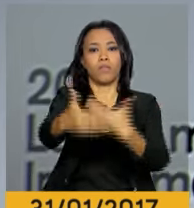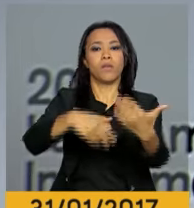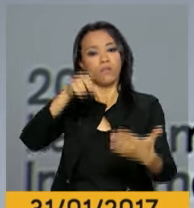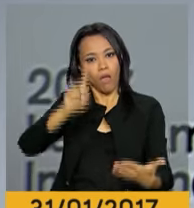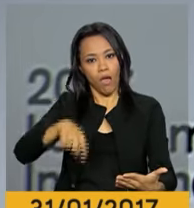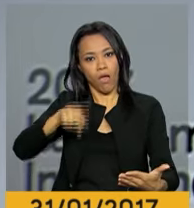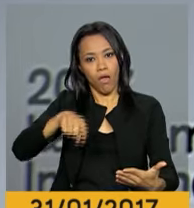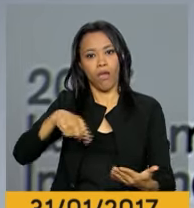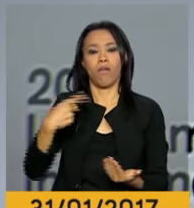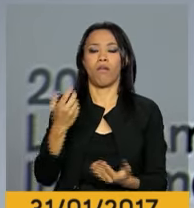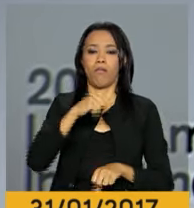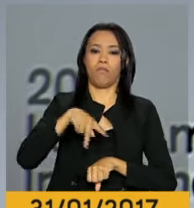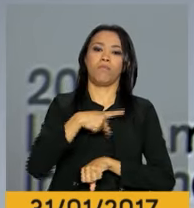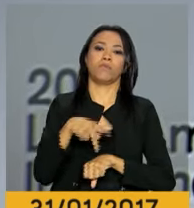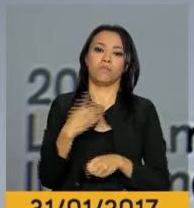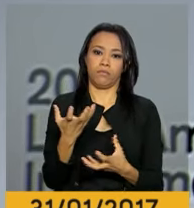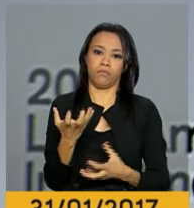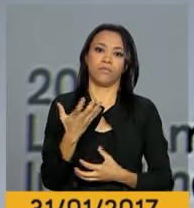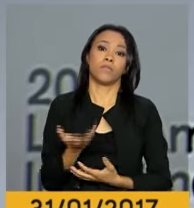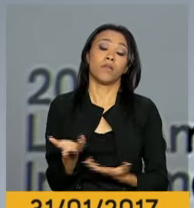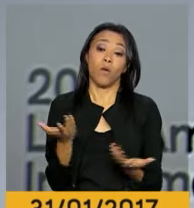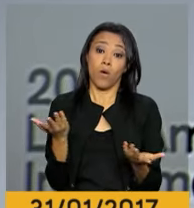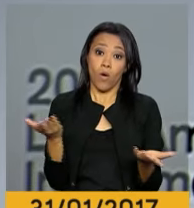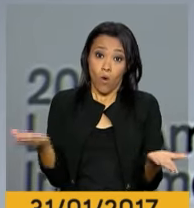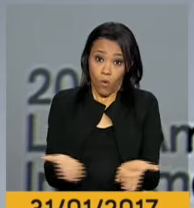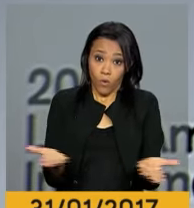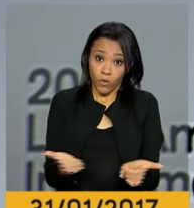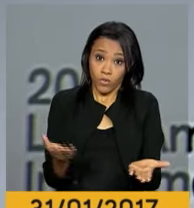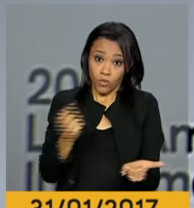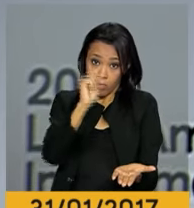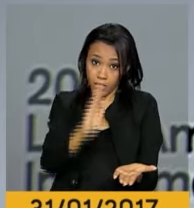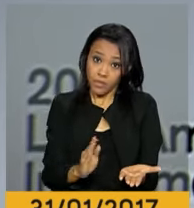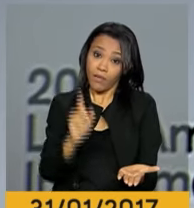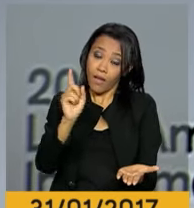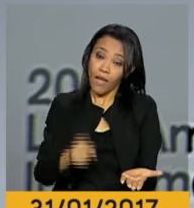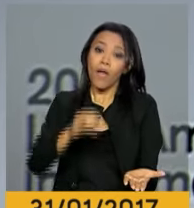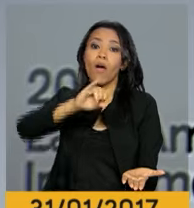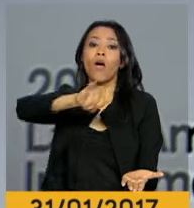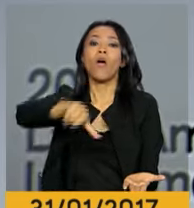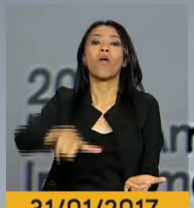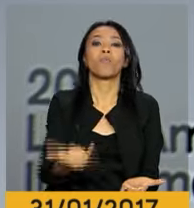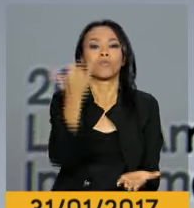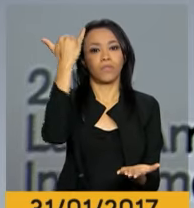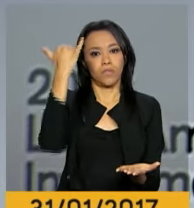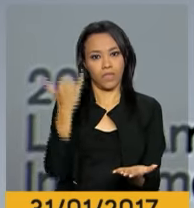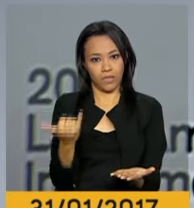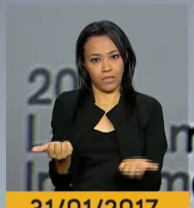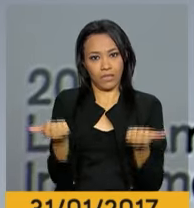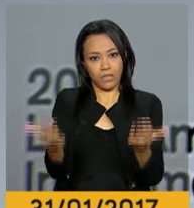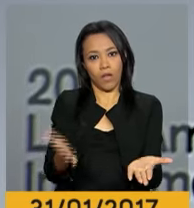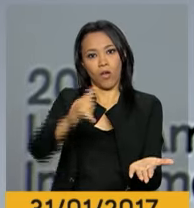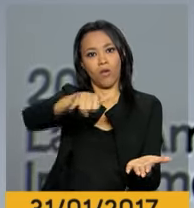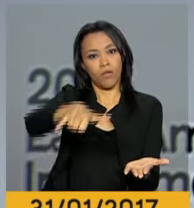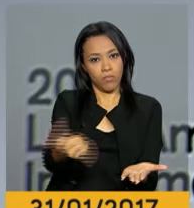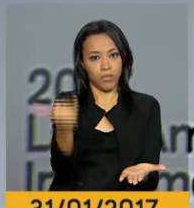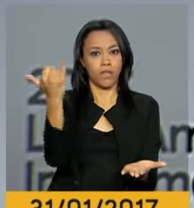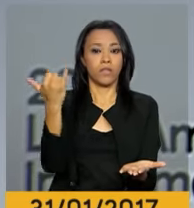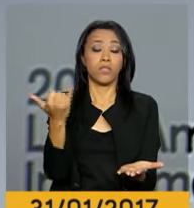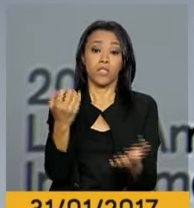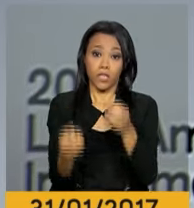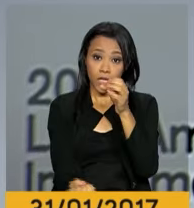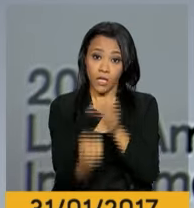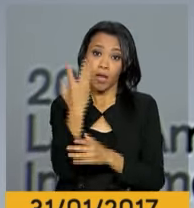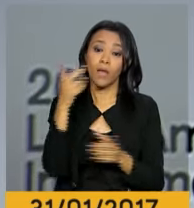hoje senhores e senhoras é um Brasil de oportunidades aliás oportunidades que geraram até no banco interamericano de